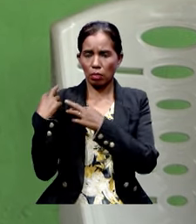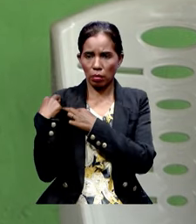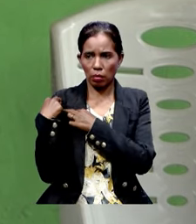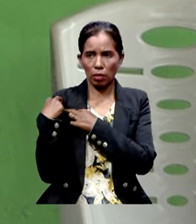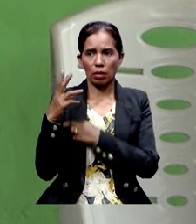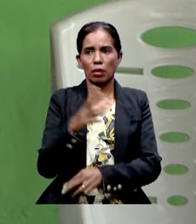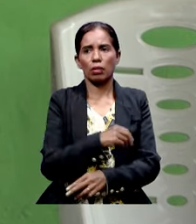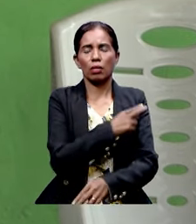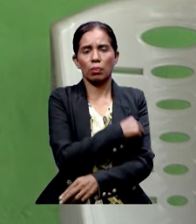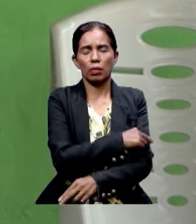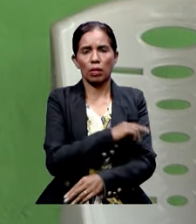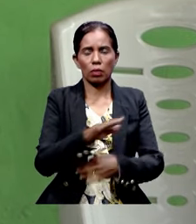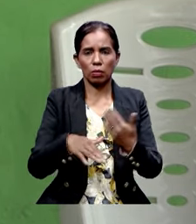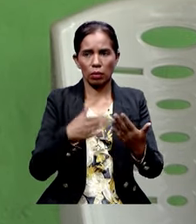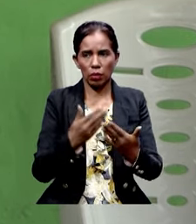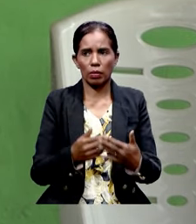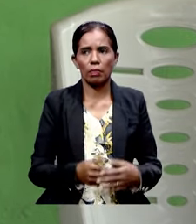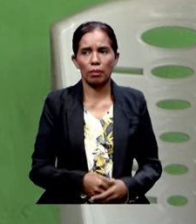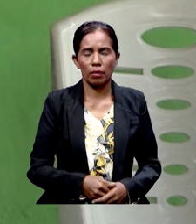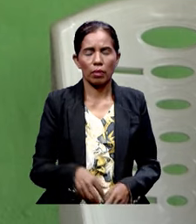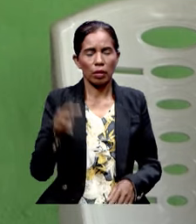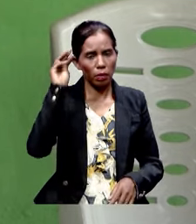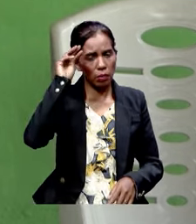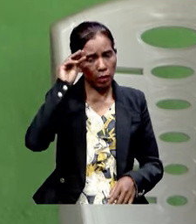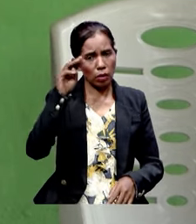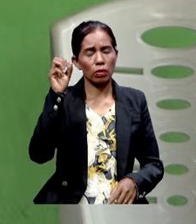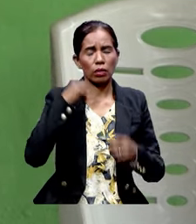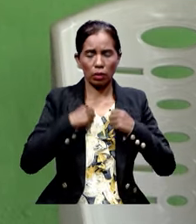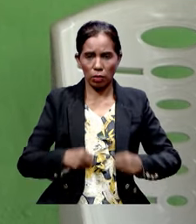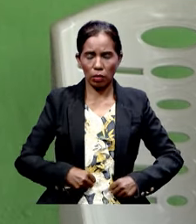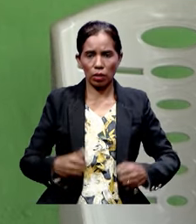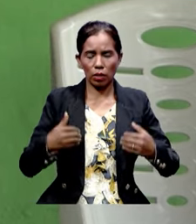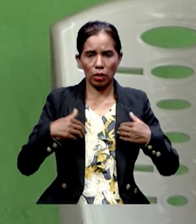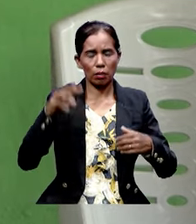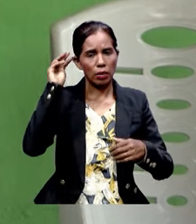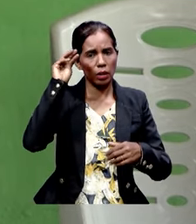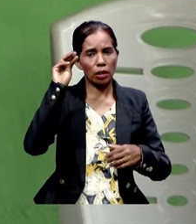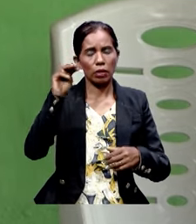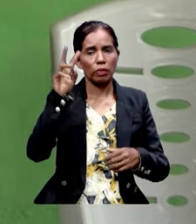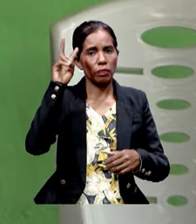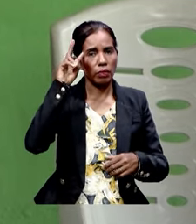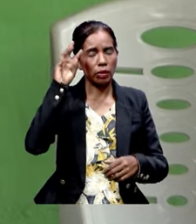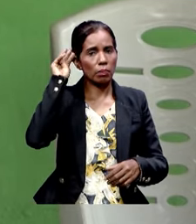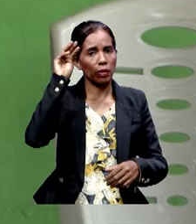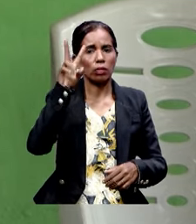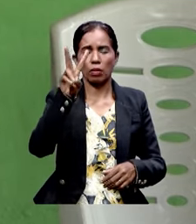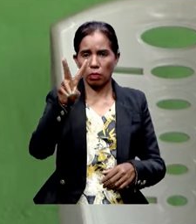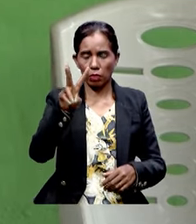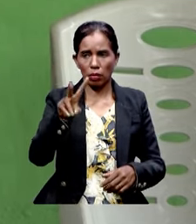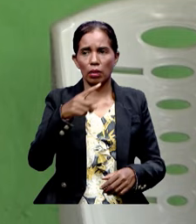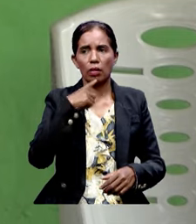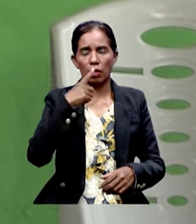operacionalização Hospital Sira. E o Ministério Saudinha é ministro e depois vice na Irua. Ponto e dane até